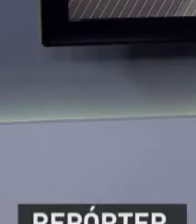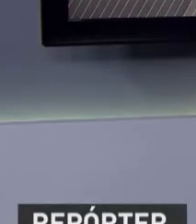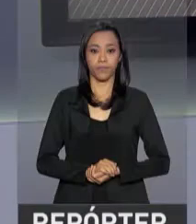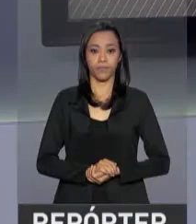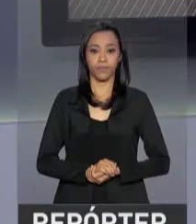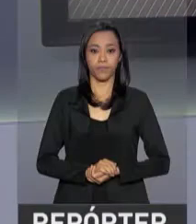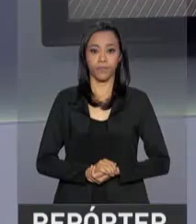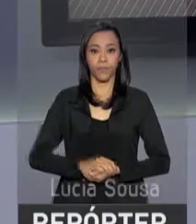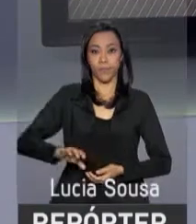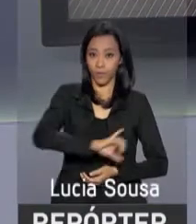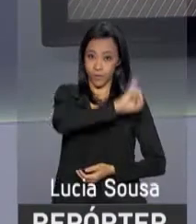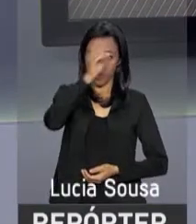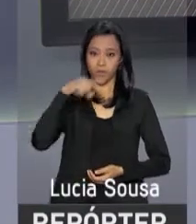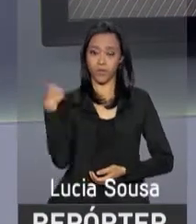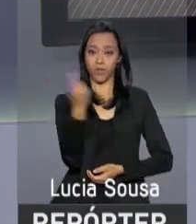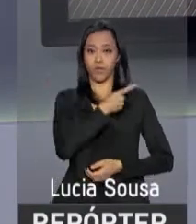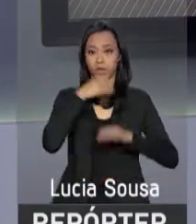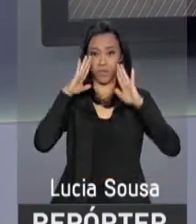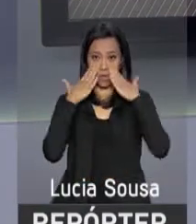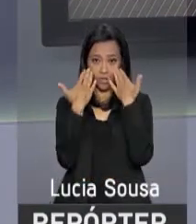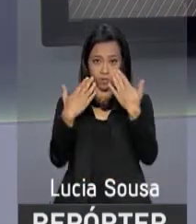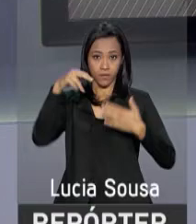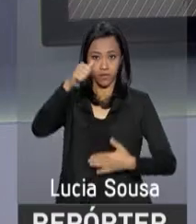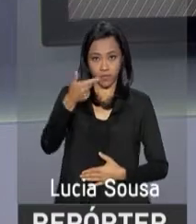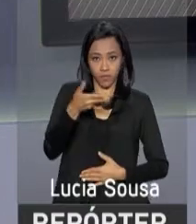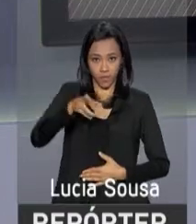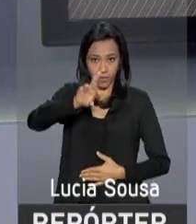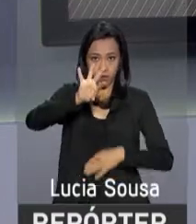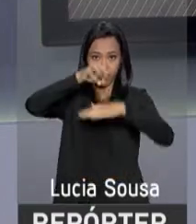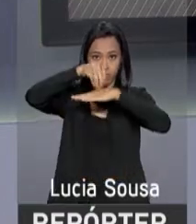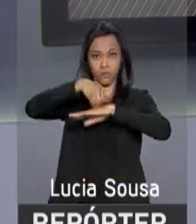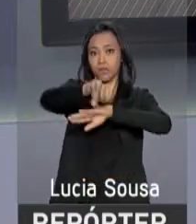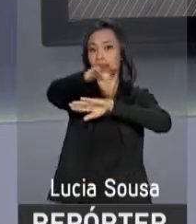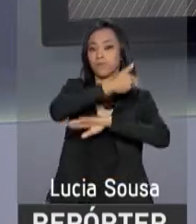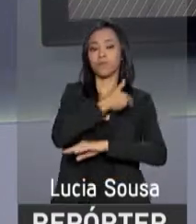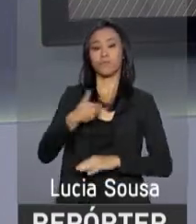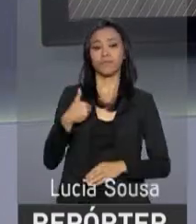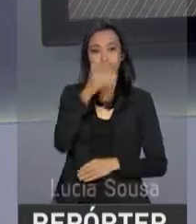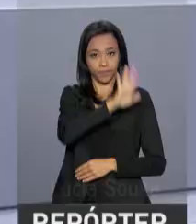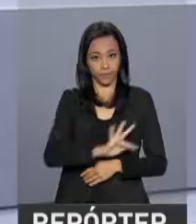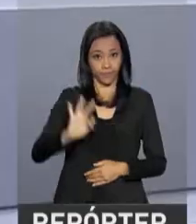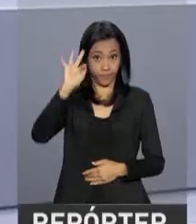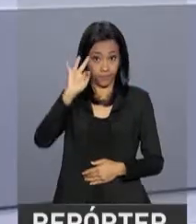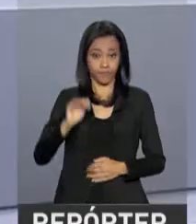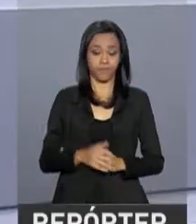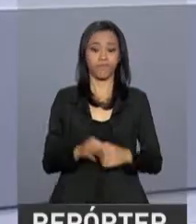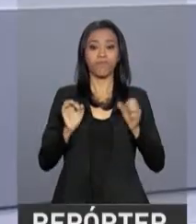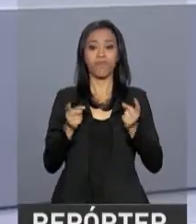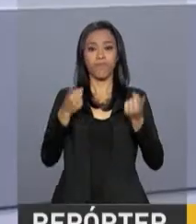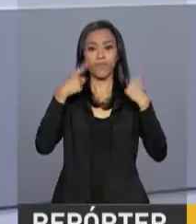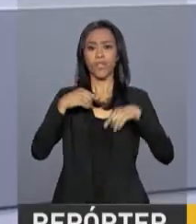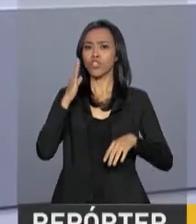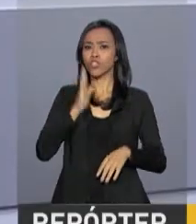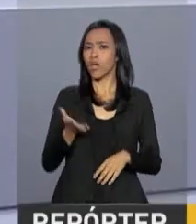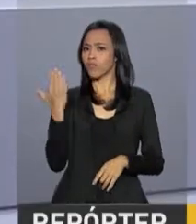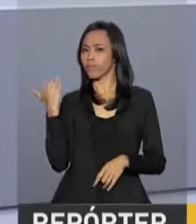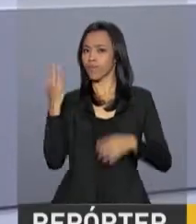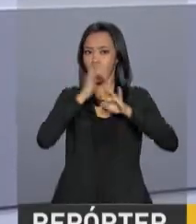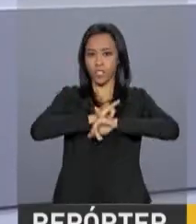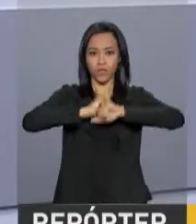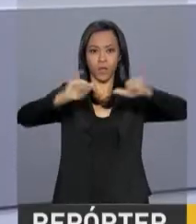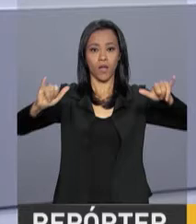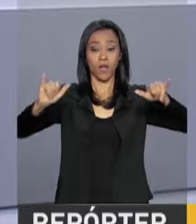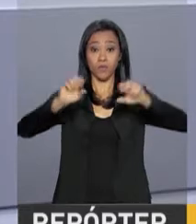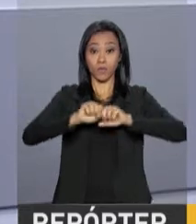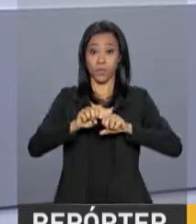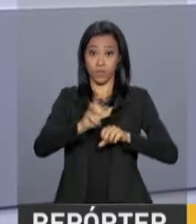olá estamos de volta com o repórter nbr as notícias do governo federal foi lançada hoje a plataforma de